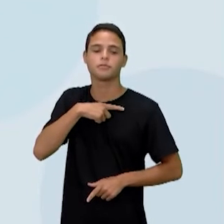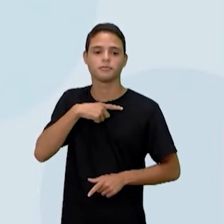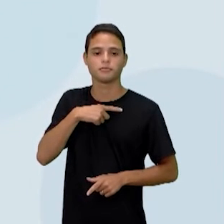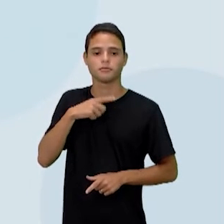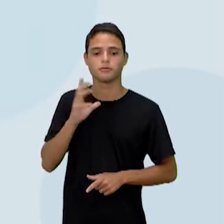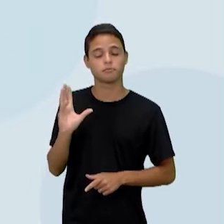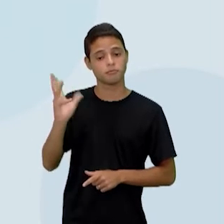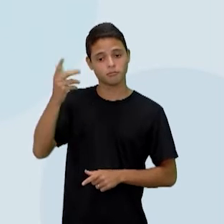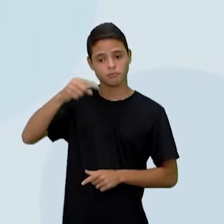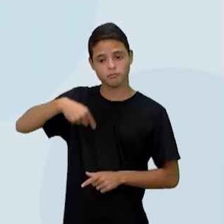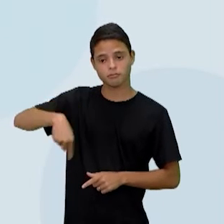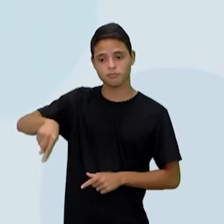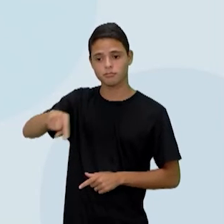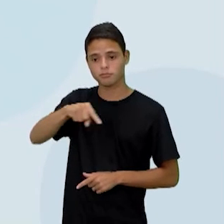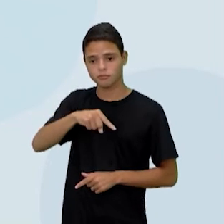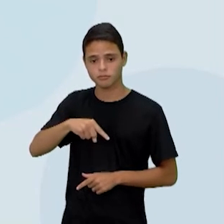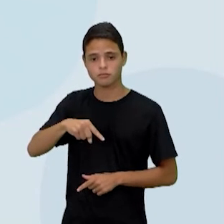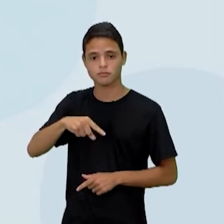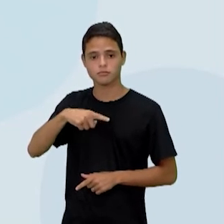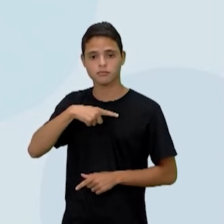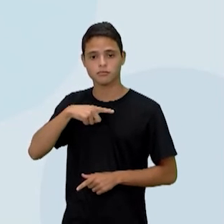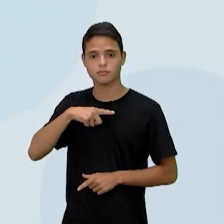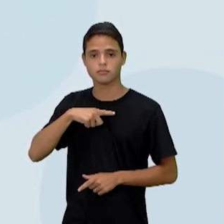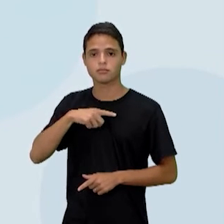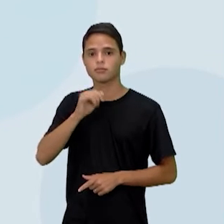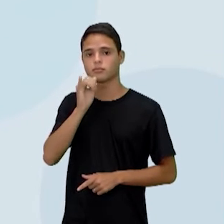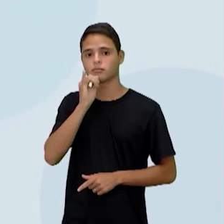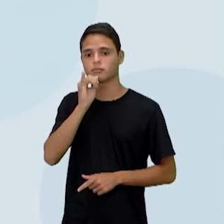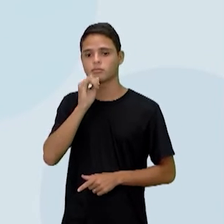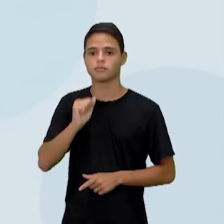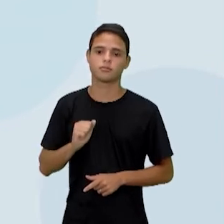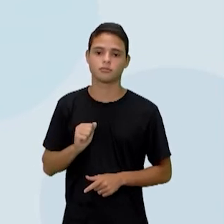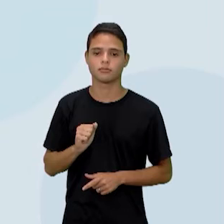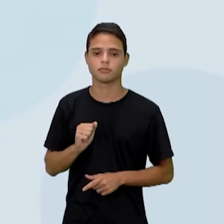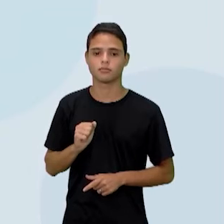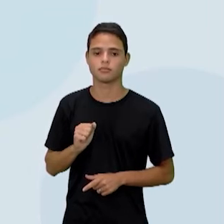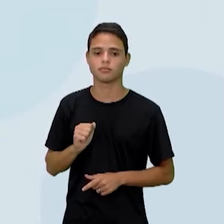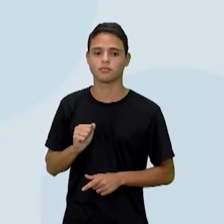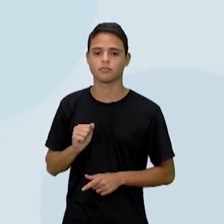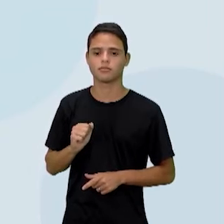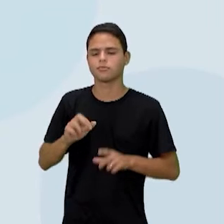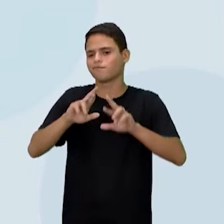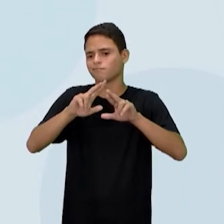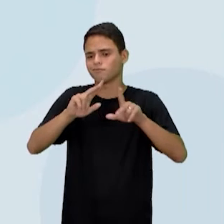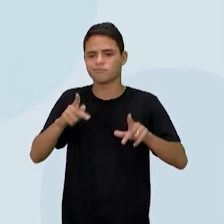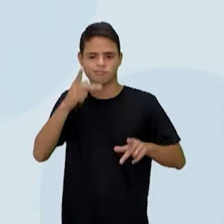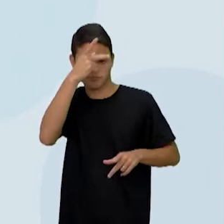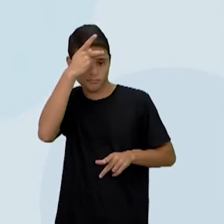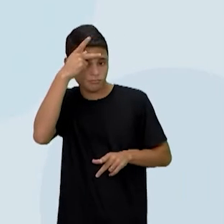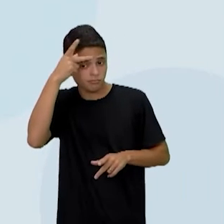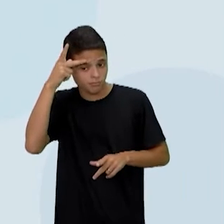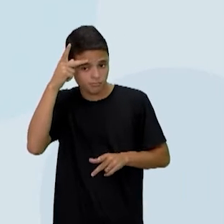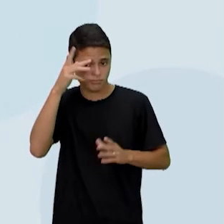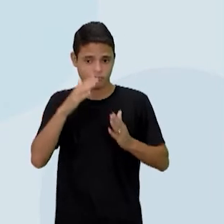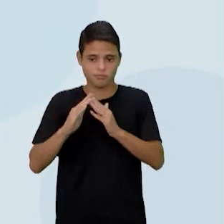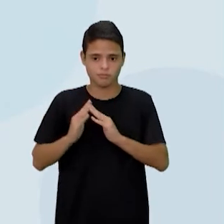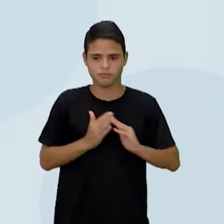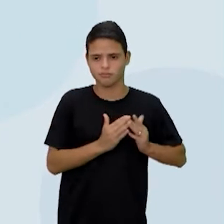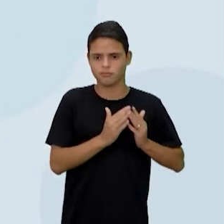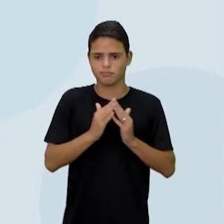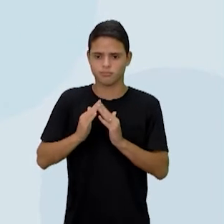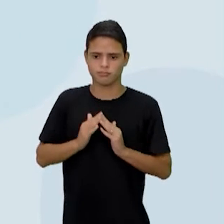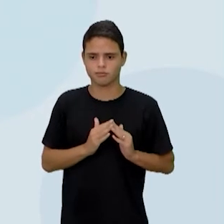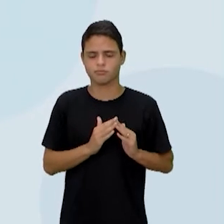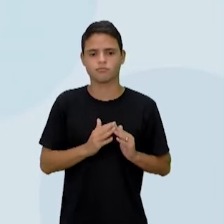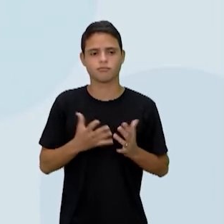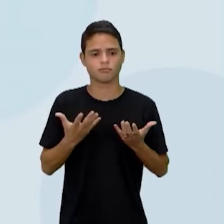gente faz um workshop, por exemplo, né, pegamos várias pessoas daquela comunidade onde a